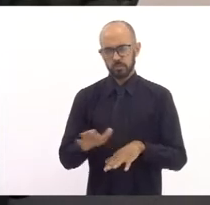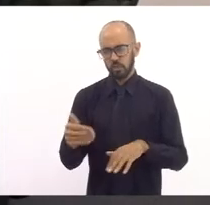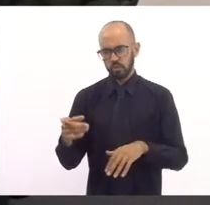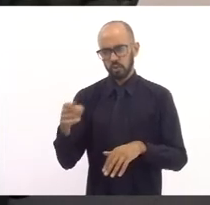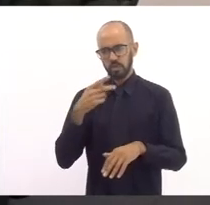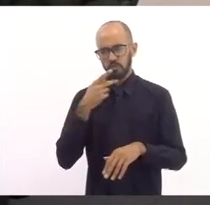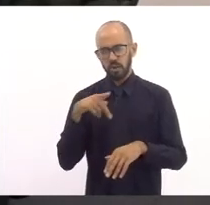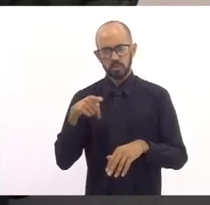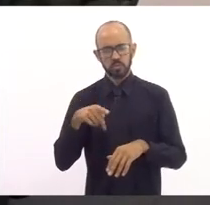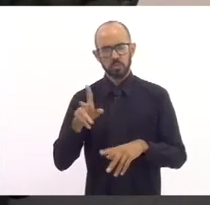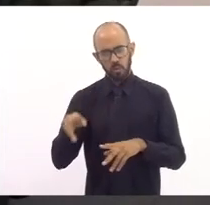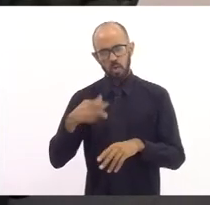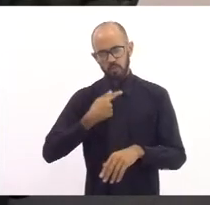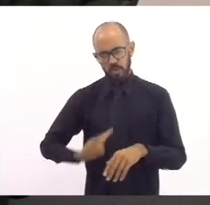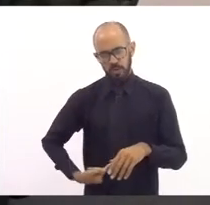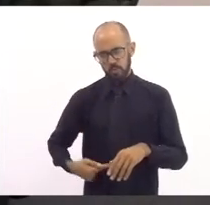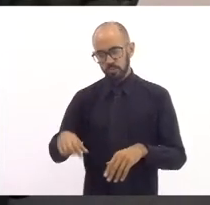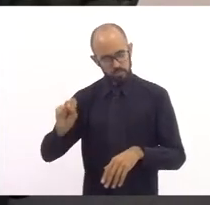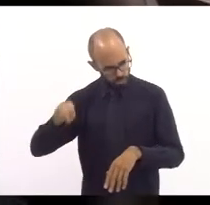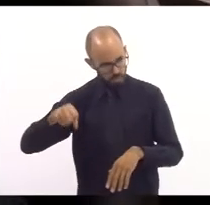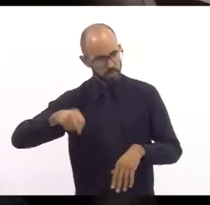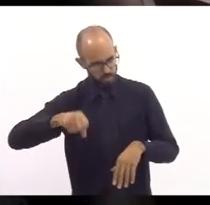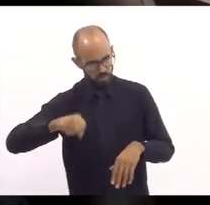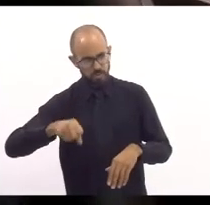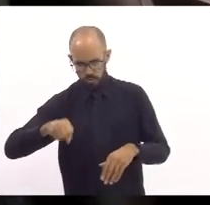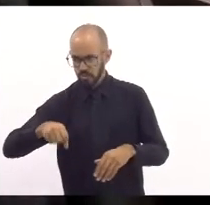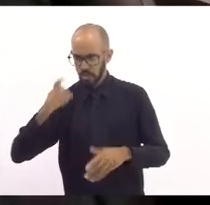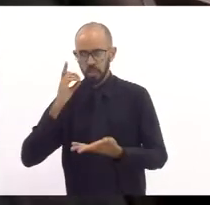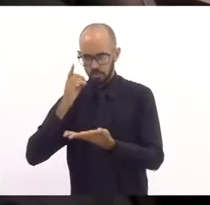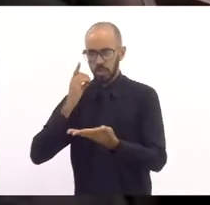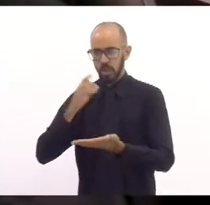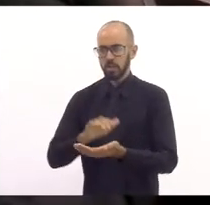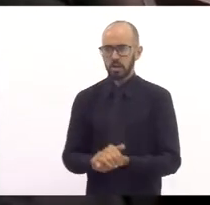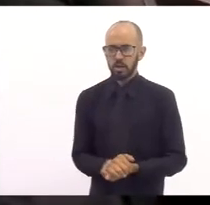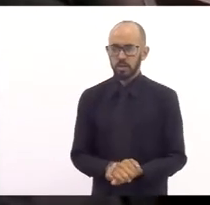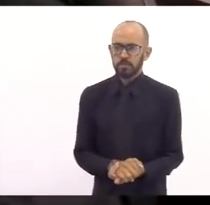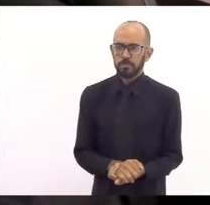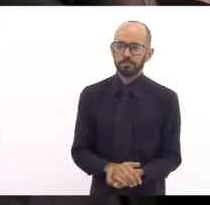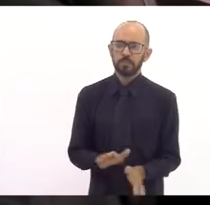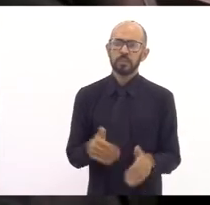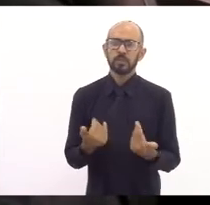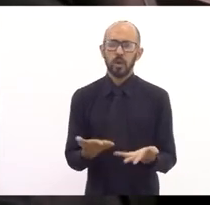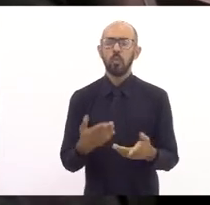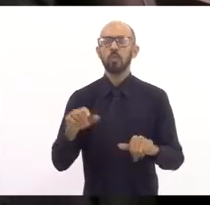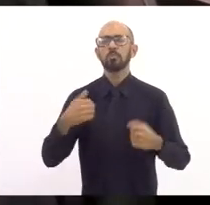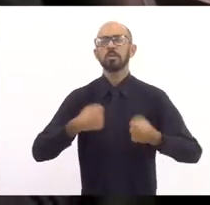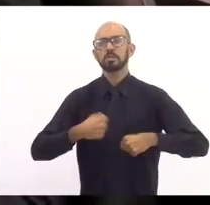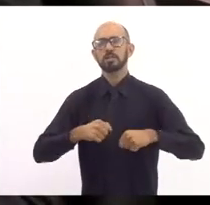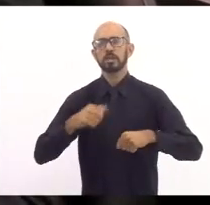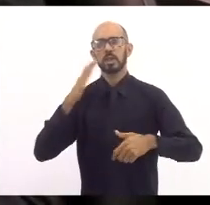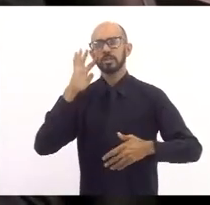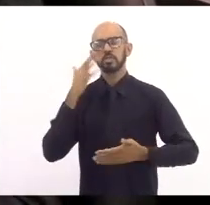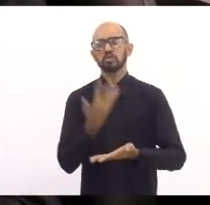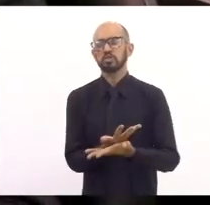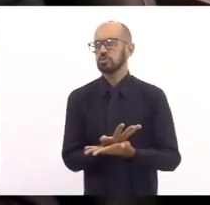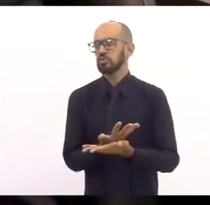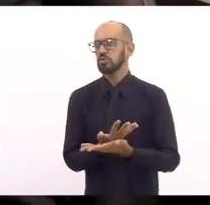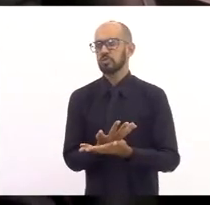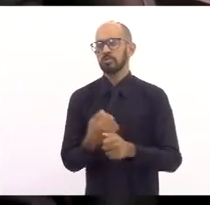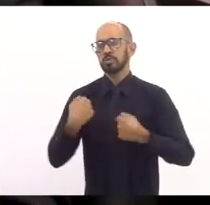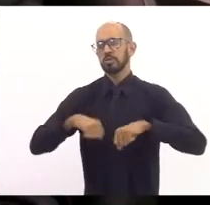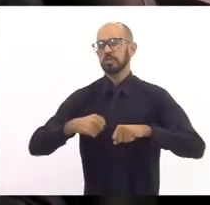Excelência. Exatamente. E enfatizando a necessidade de que essas medidas sejam concretizadas a